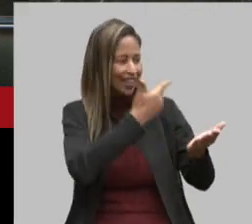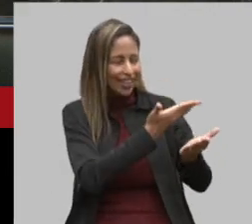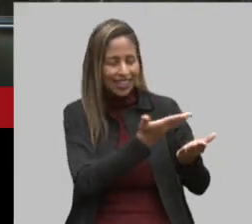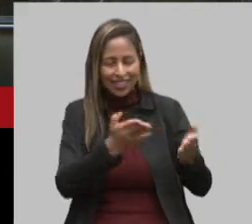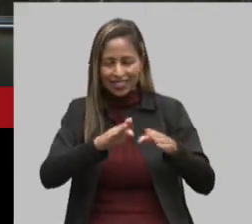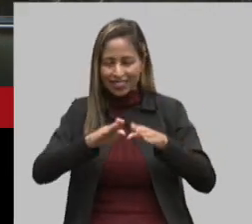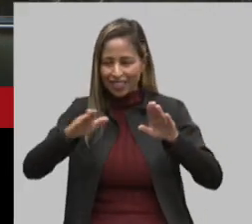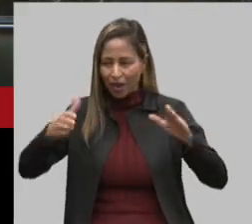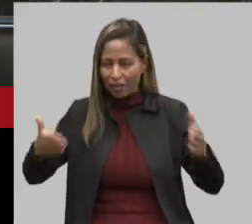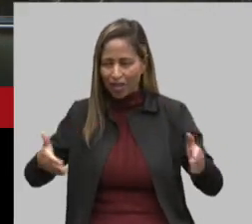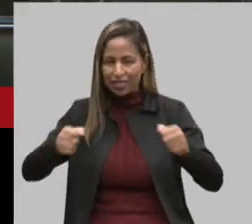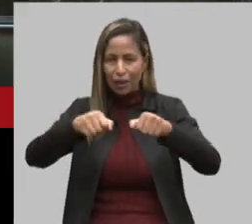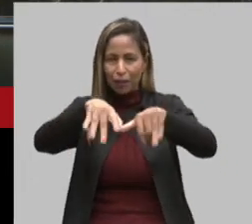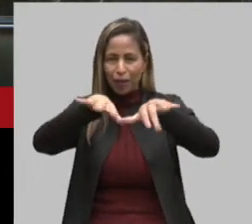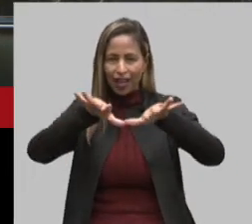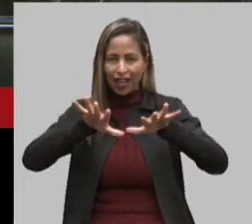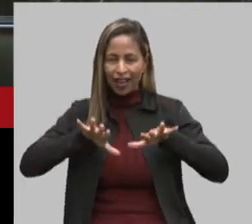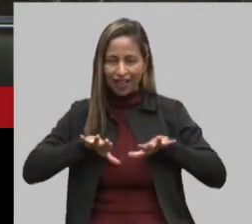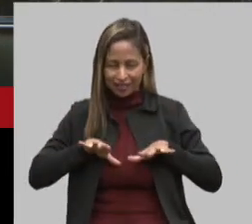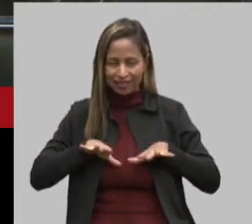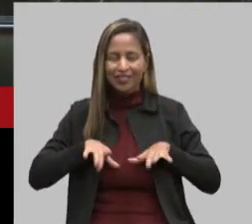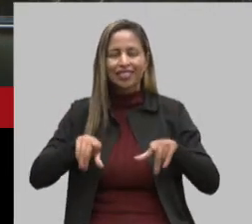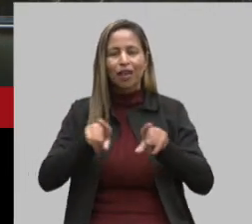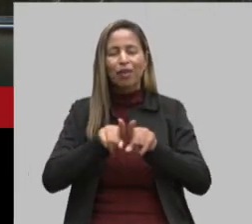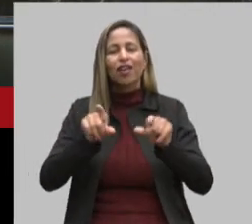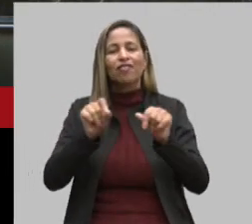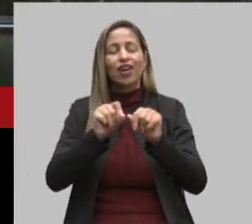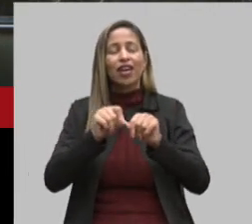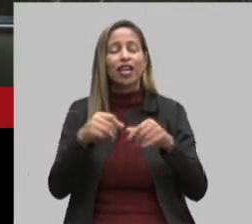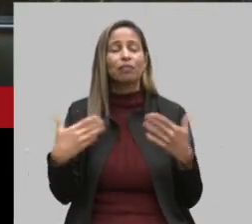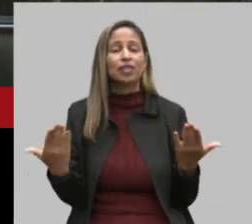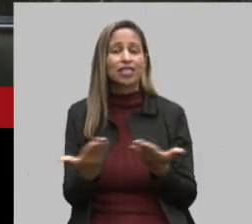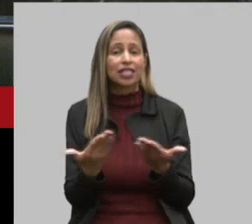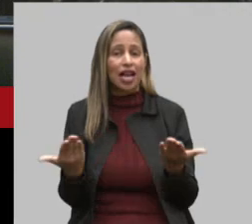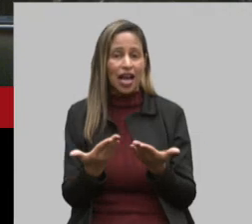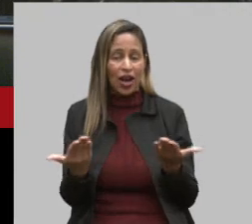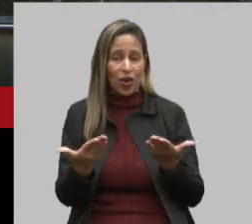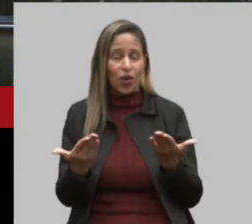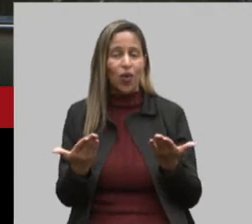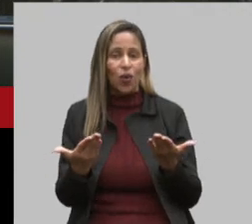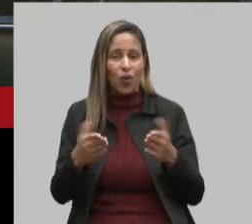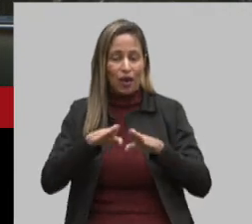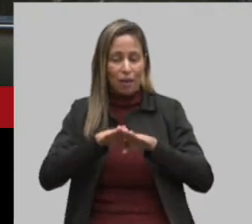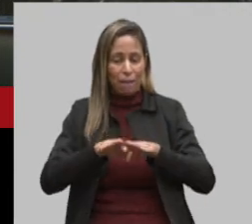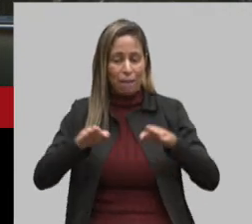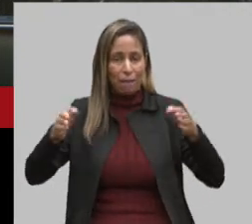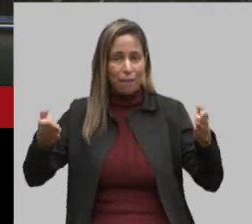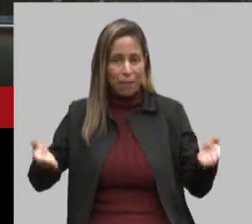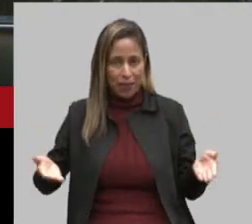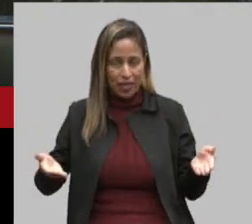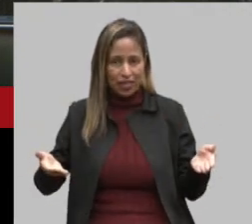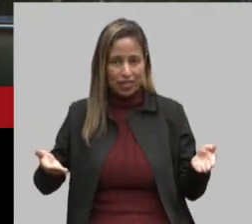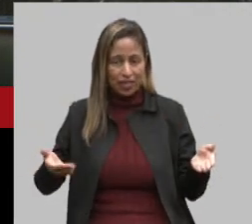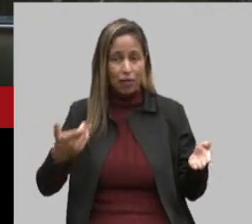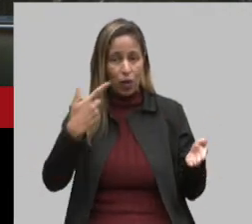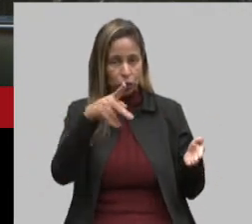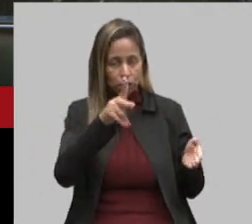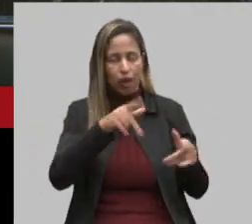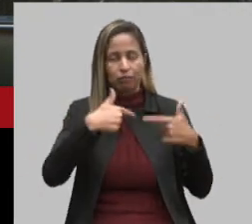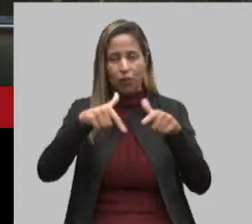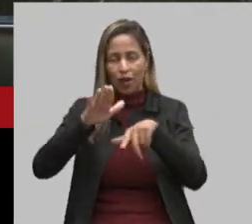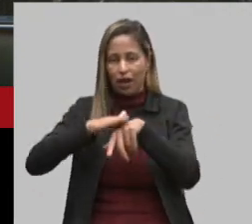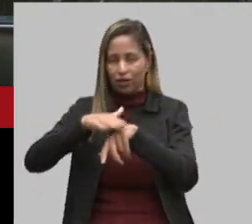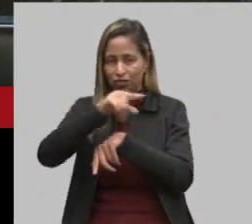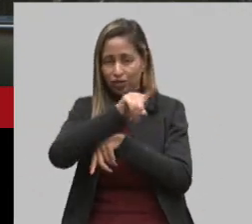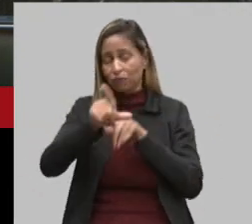lindo plenário Faremos agora A recomposição da mesa para os trabalhos de vocês mas antes